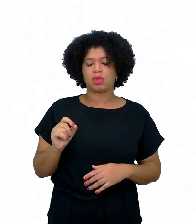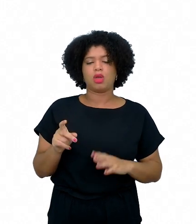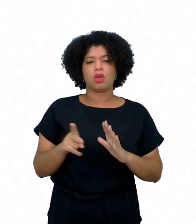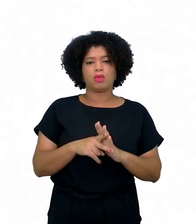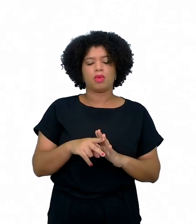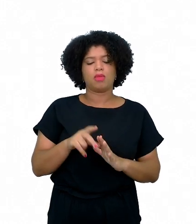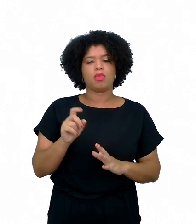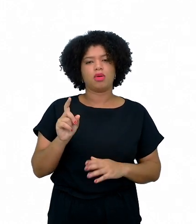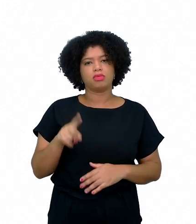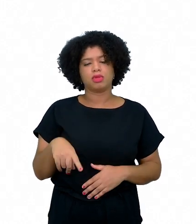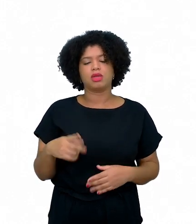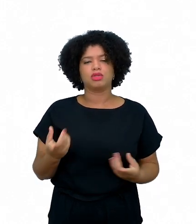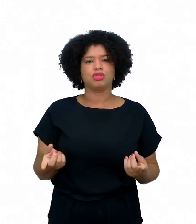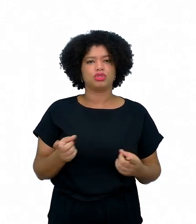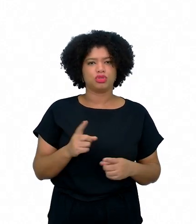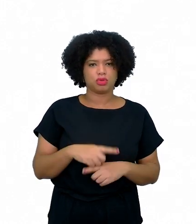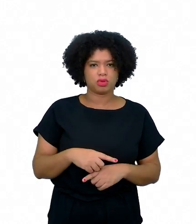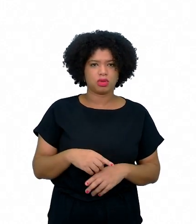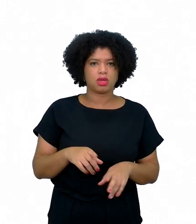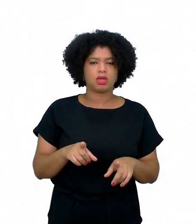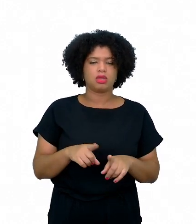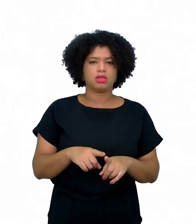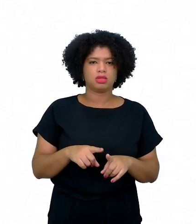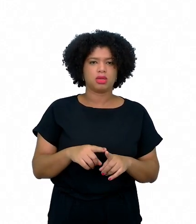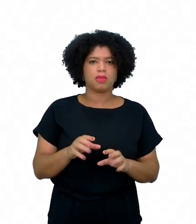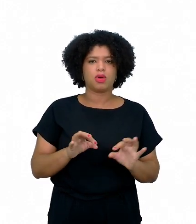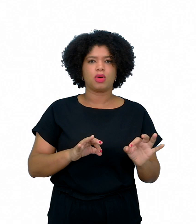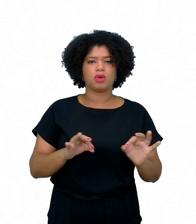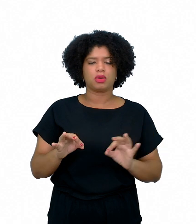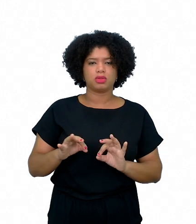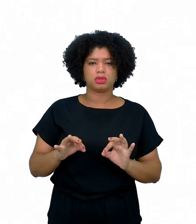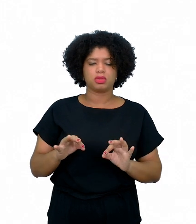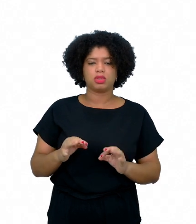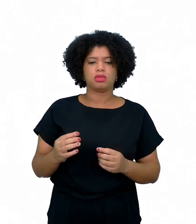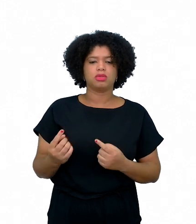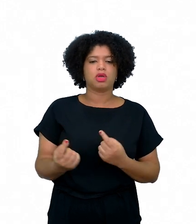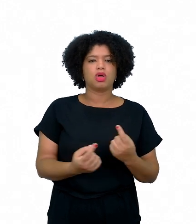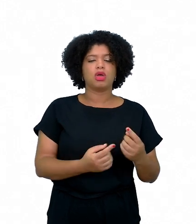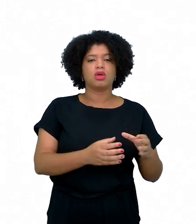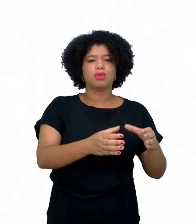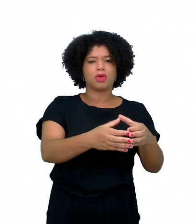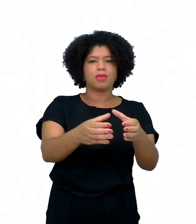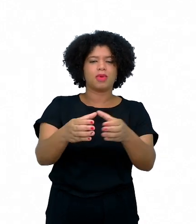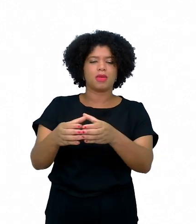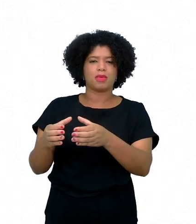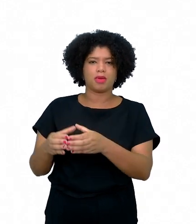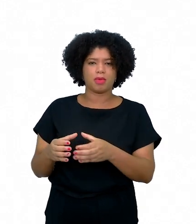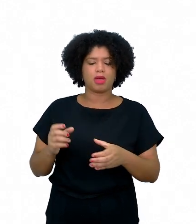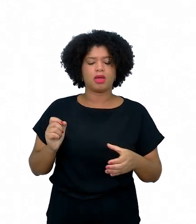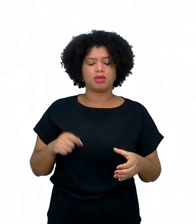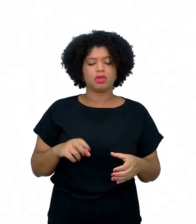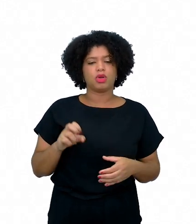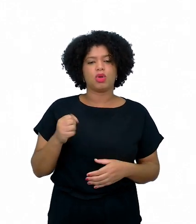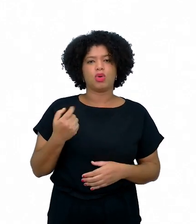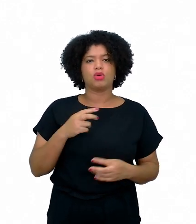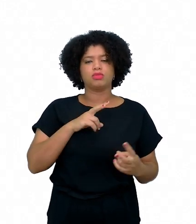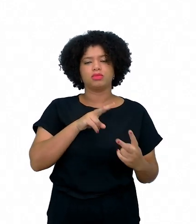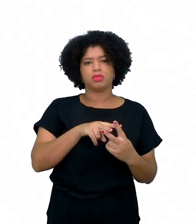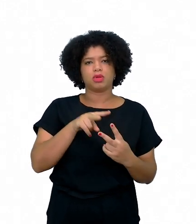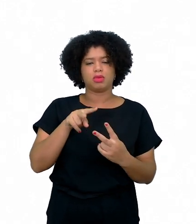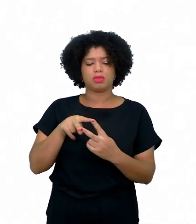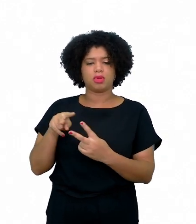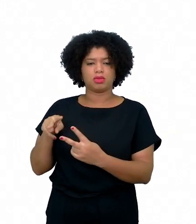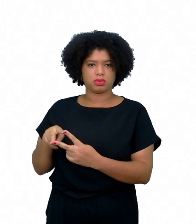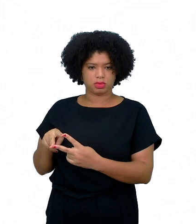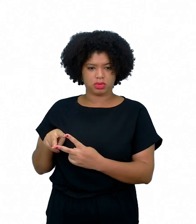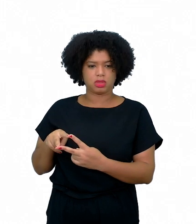aula invertida, quanto a rotação por estação, quanto a instrução por pares, né, o peer instruction,